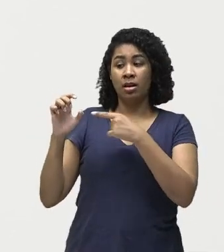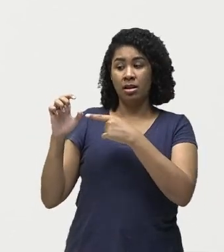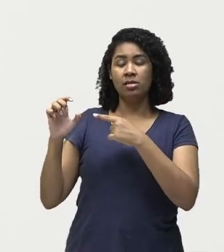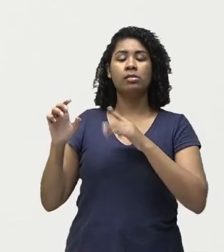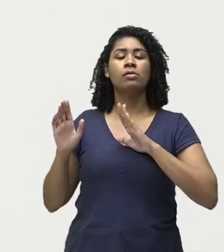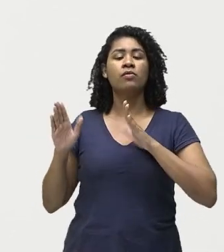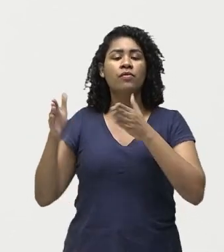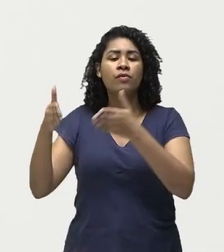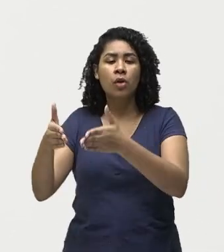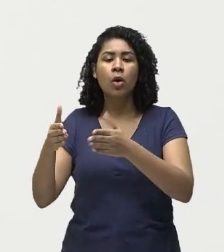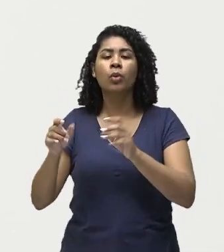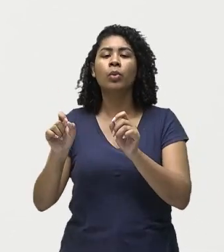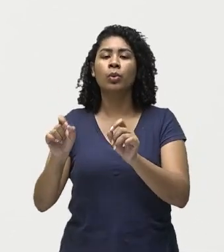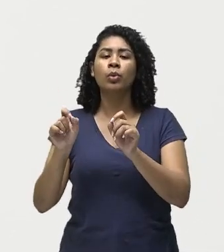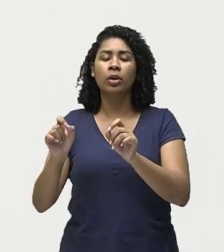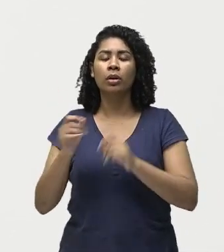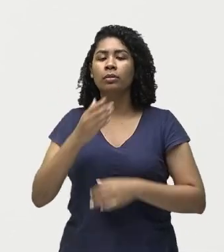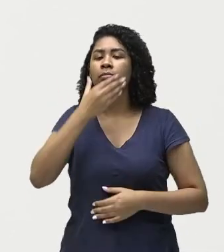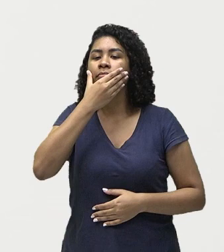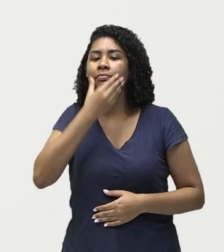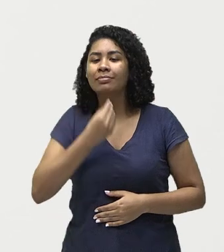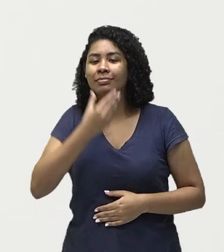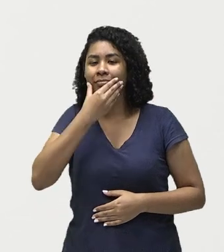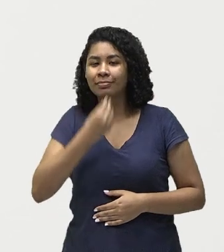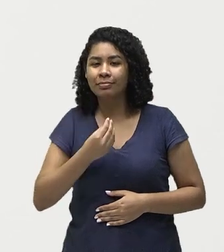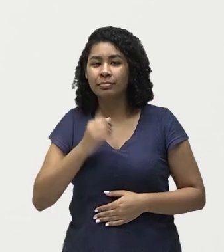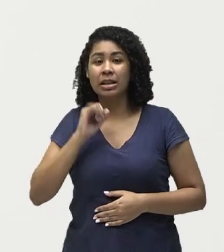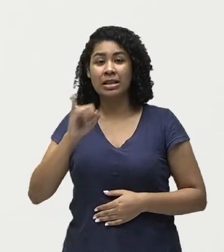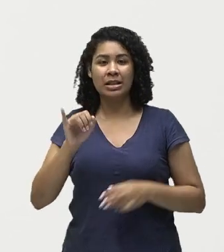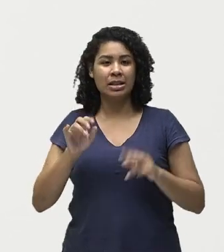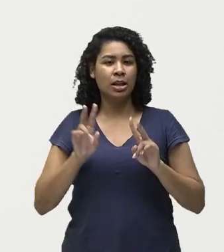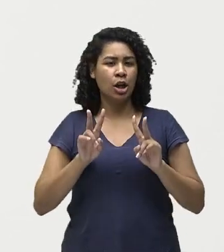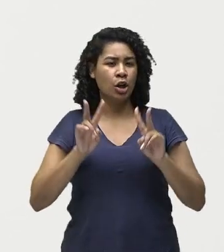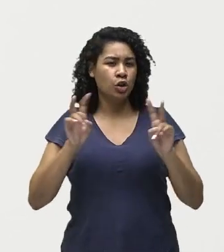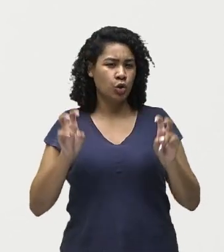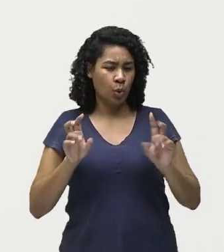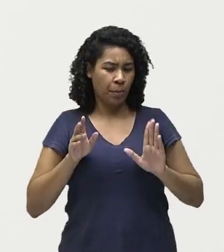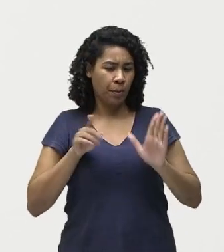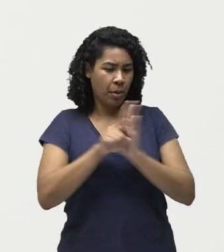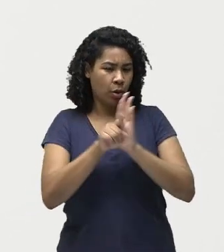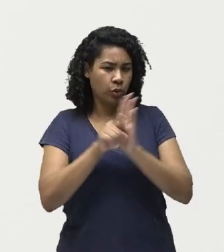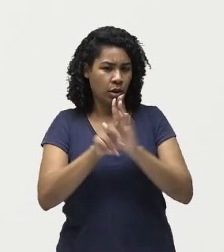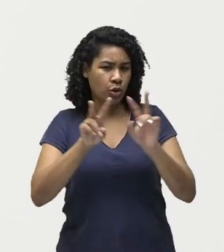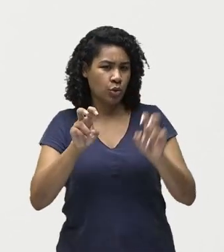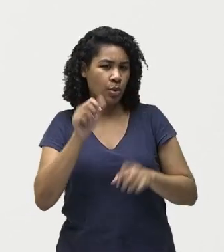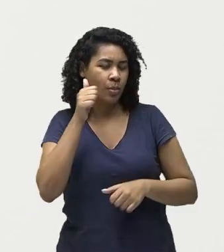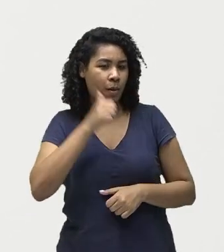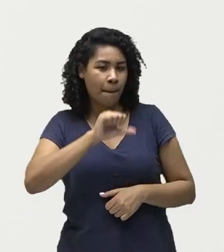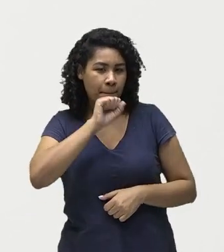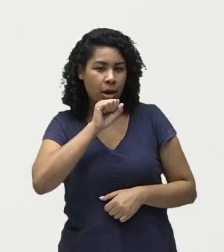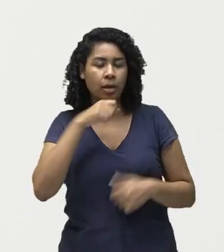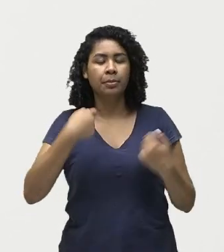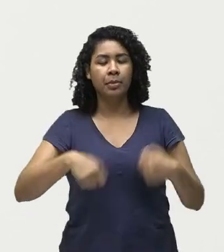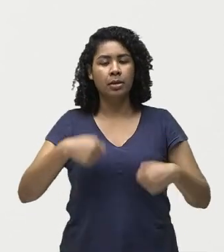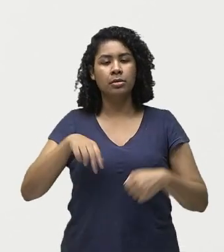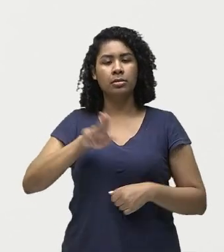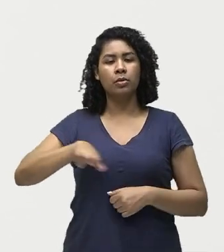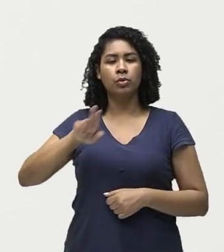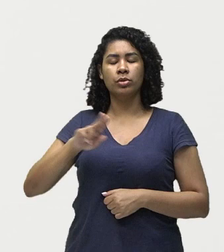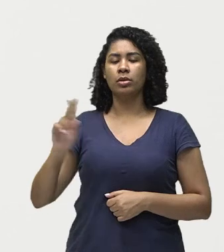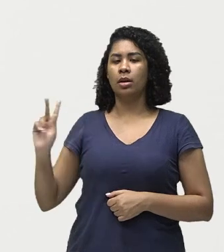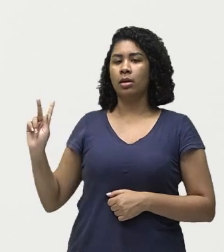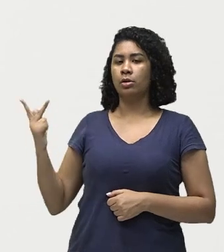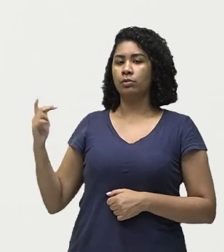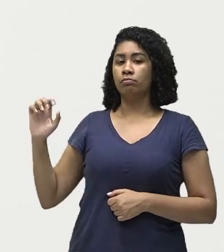para substantivos masculinos. Se fosse sobre a mãe, ó, usar o she, que significa